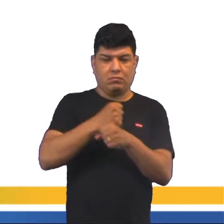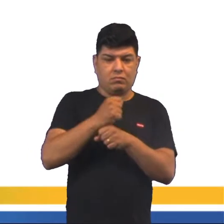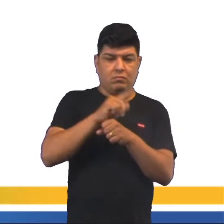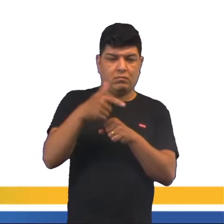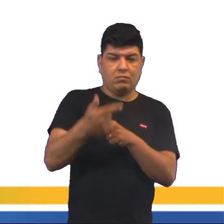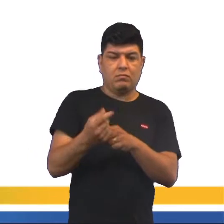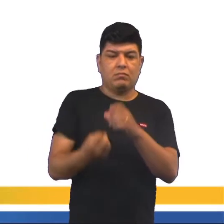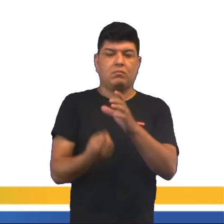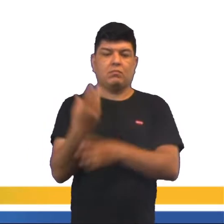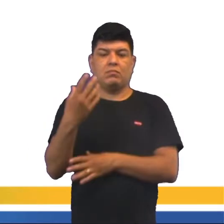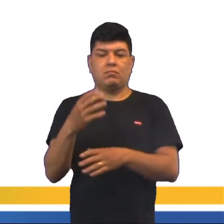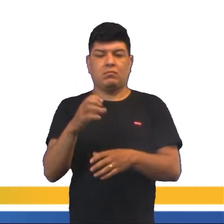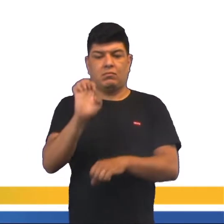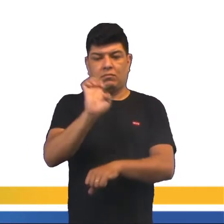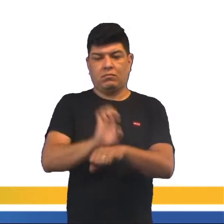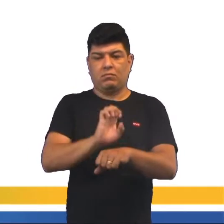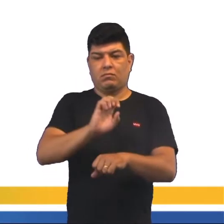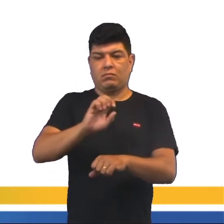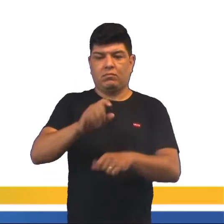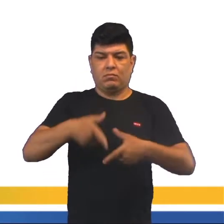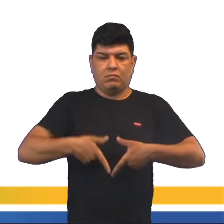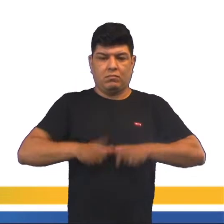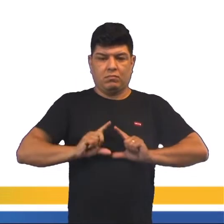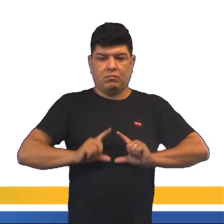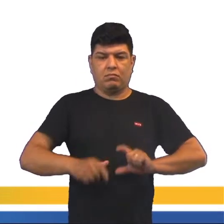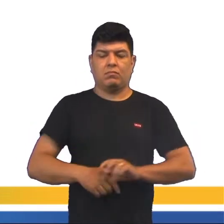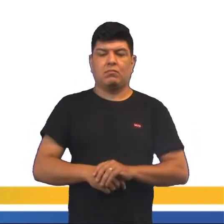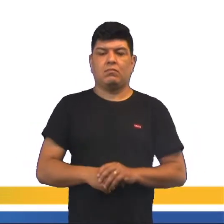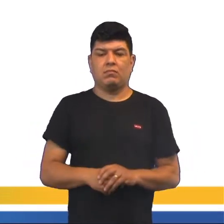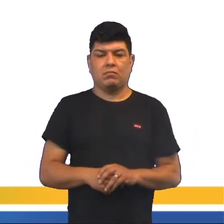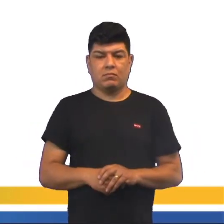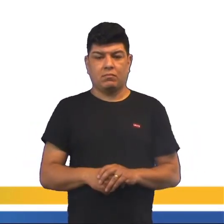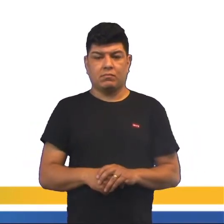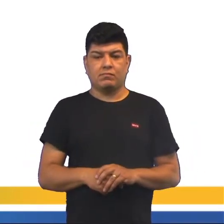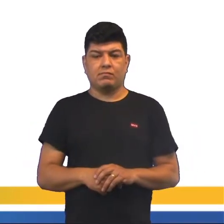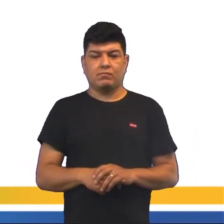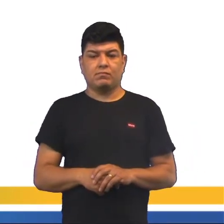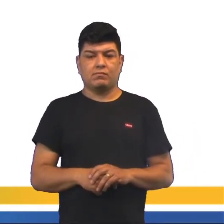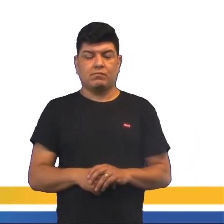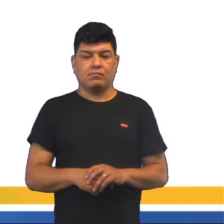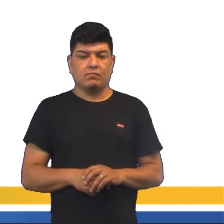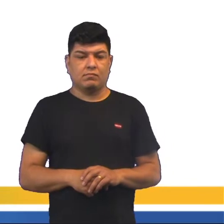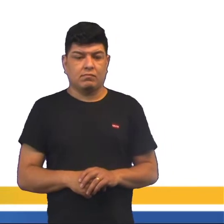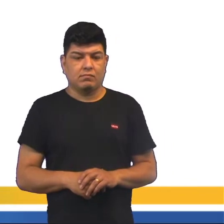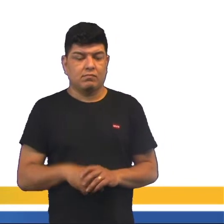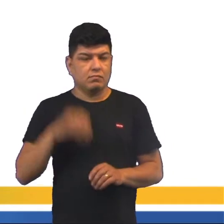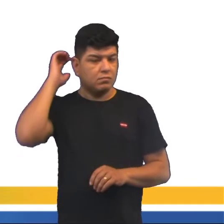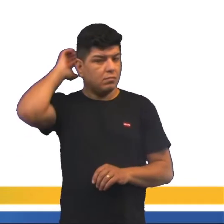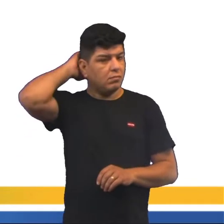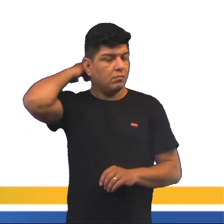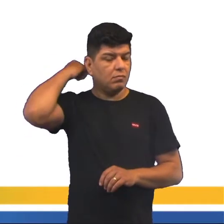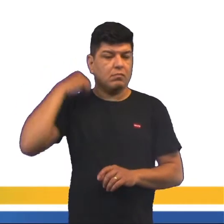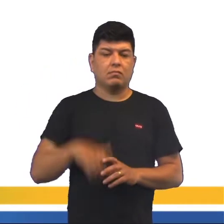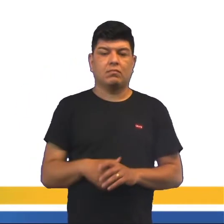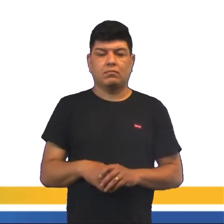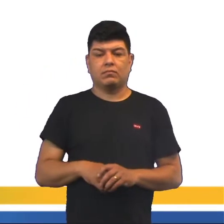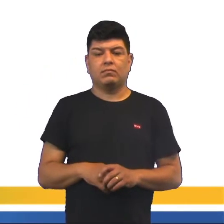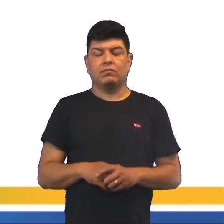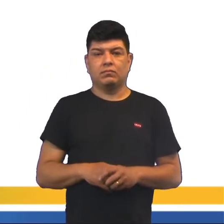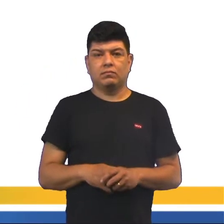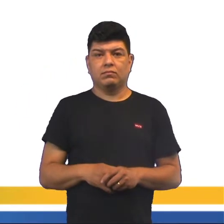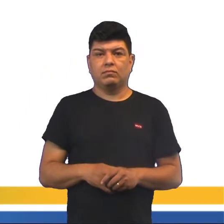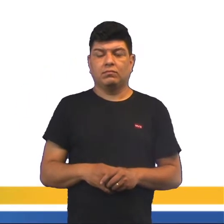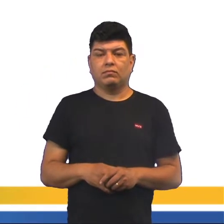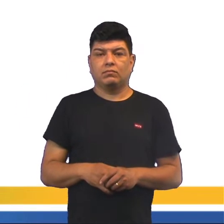a judaica e a islâmica, pertencia a ambos e ficaria sob a administração da própria ONU. No ano seguinte foi fundado então